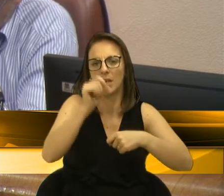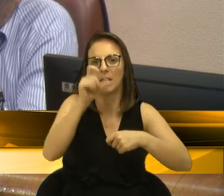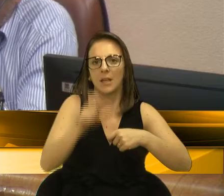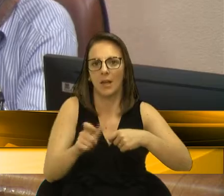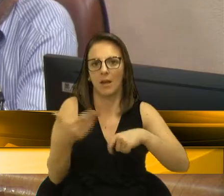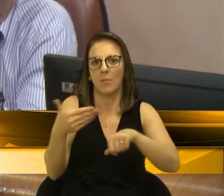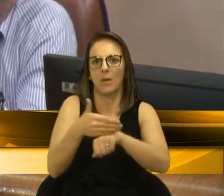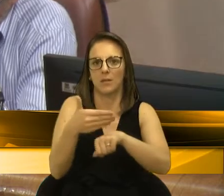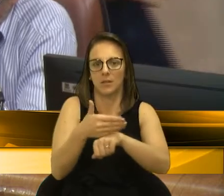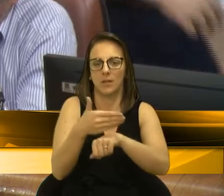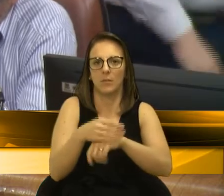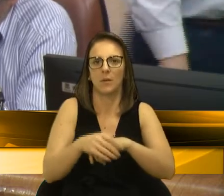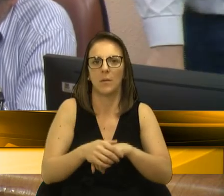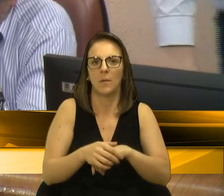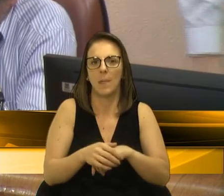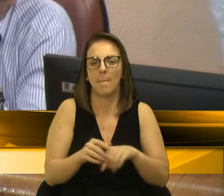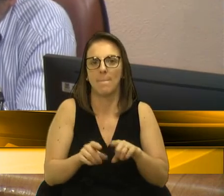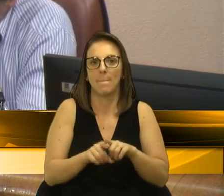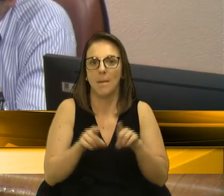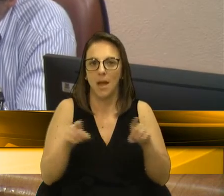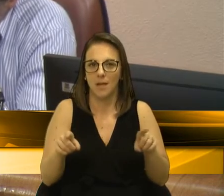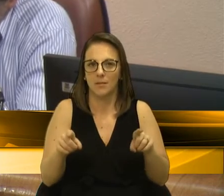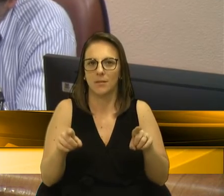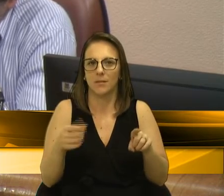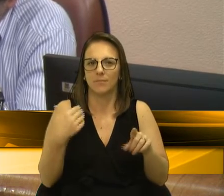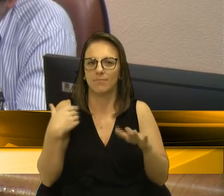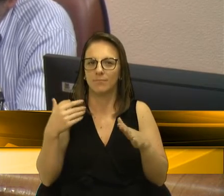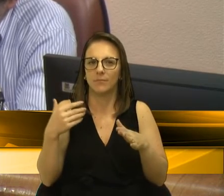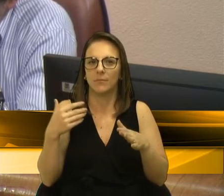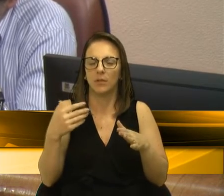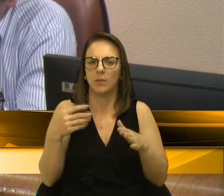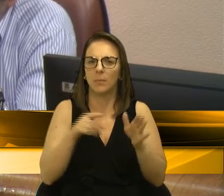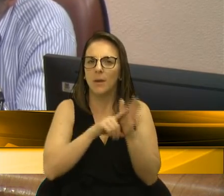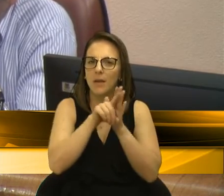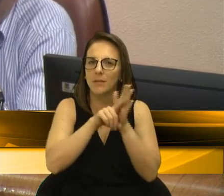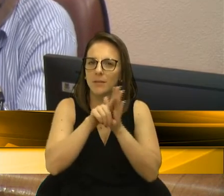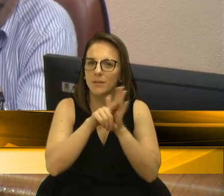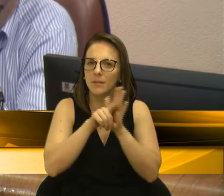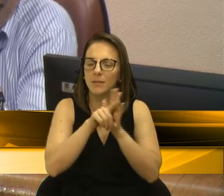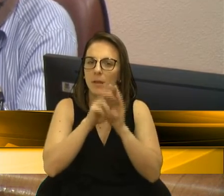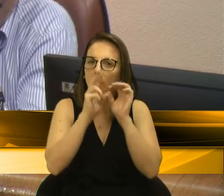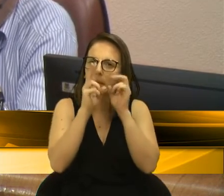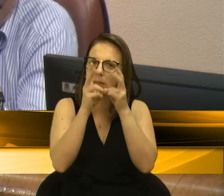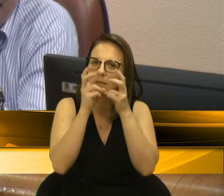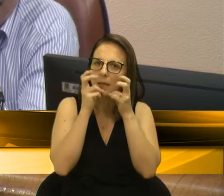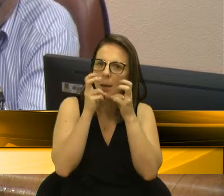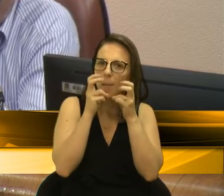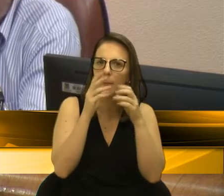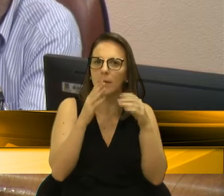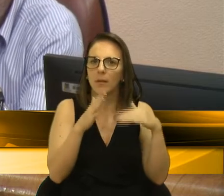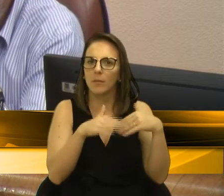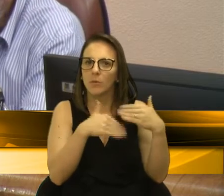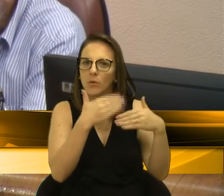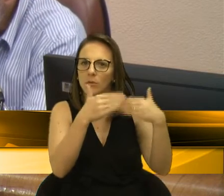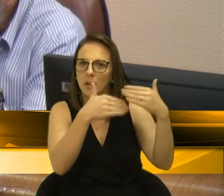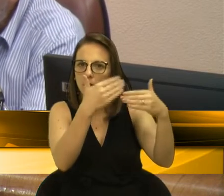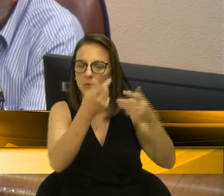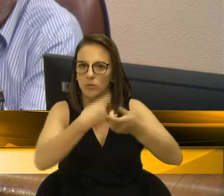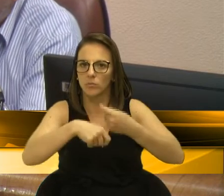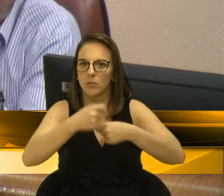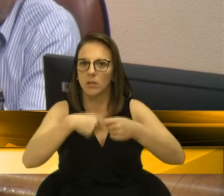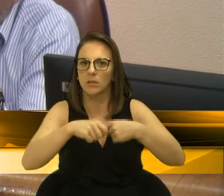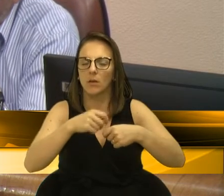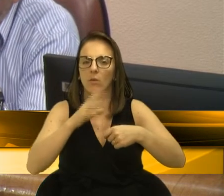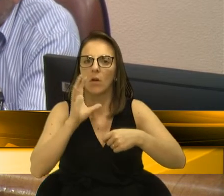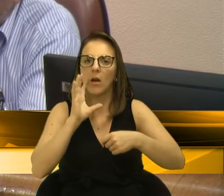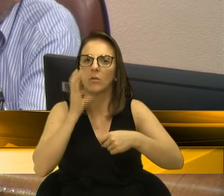certame. No curso da instrução, constatou-se de fato que o trâmite dos processos administrativos aqui em debate se deram de